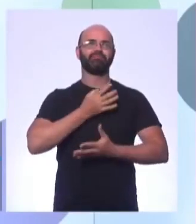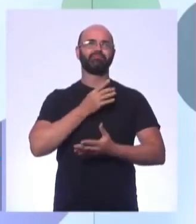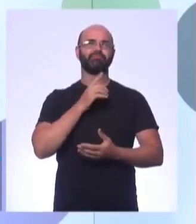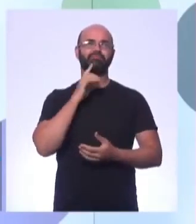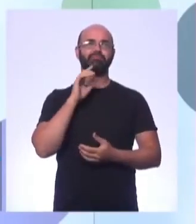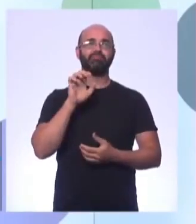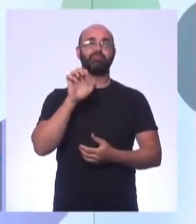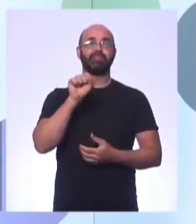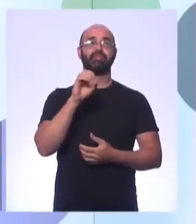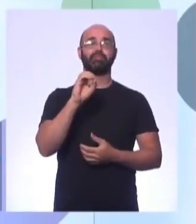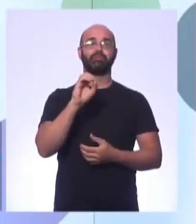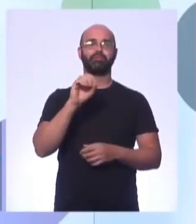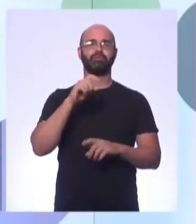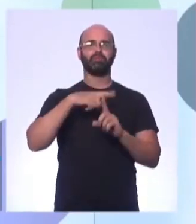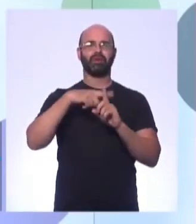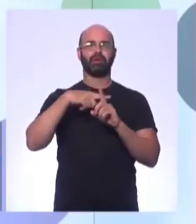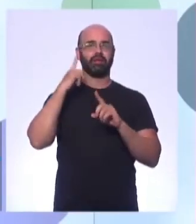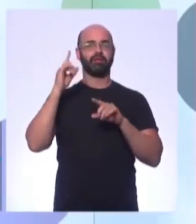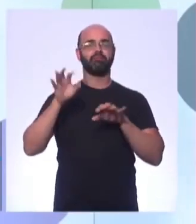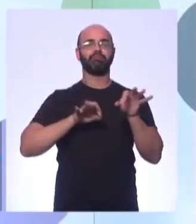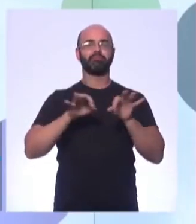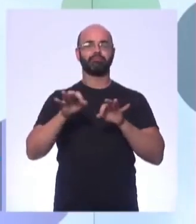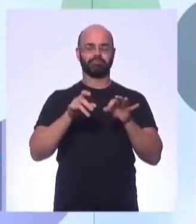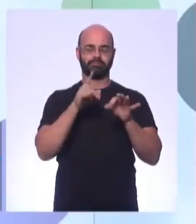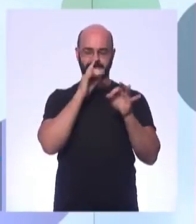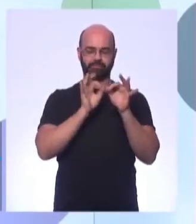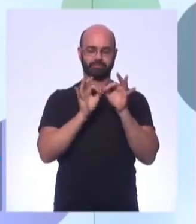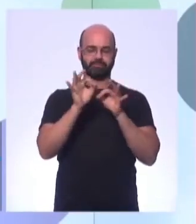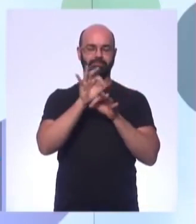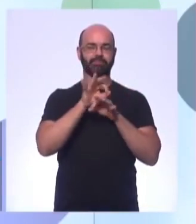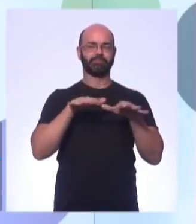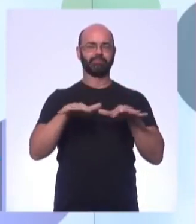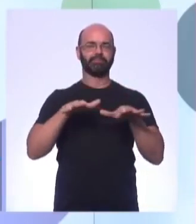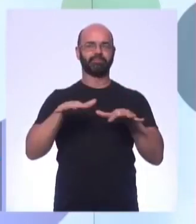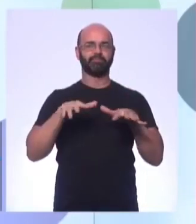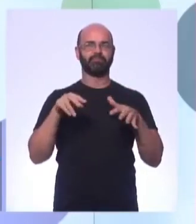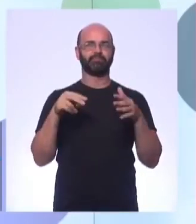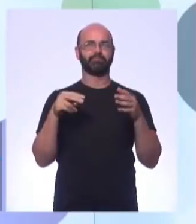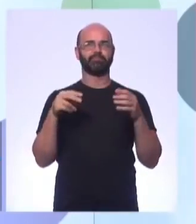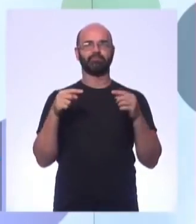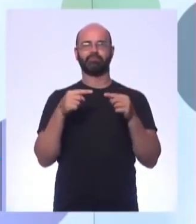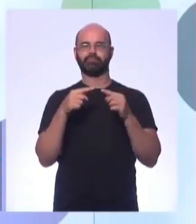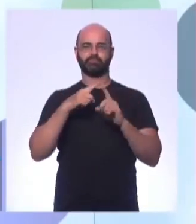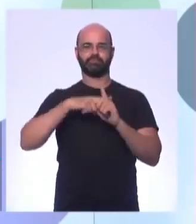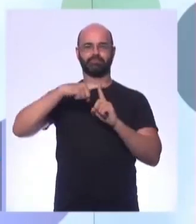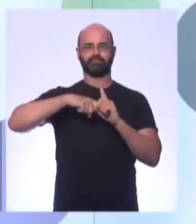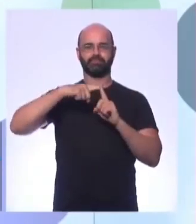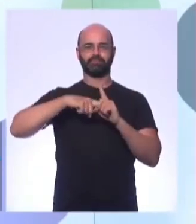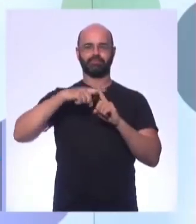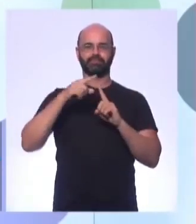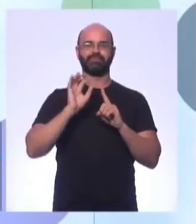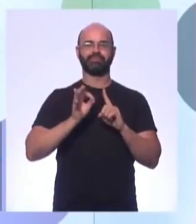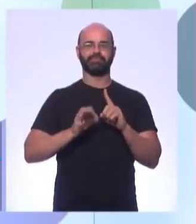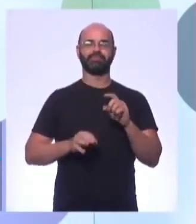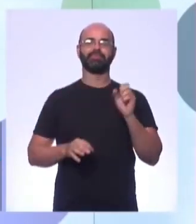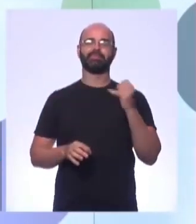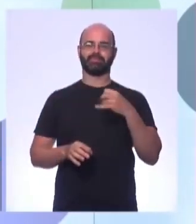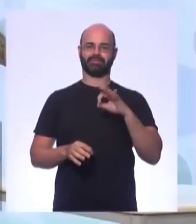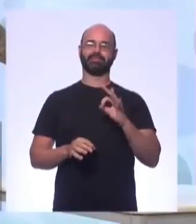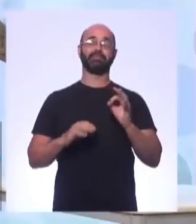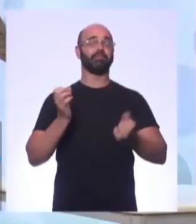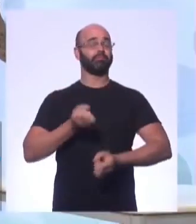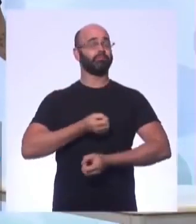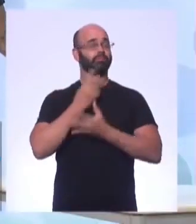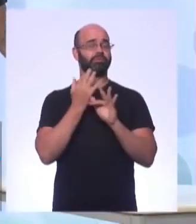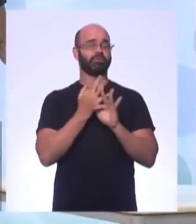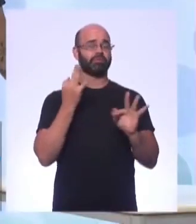O grau, né? Então, grau de agitação térmica a gente associa a temperatura, não é isso? Temperatura, tá vendo? Muito a gente bem. pode usar a poesia para trabalhar a